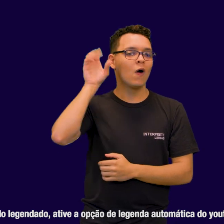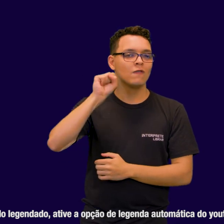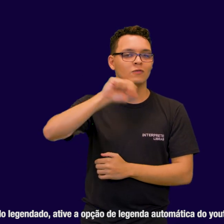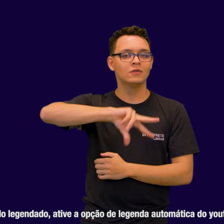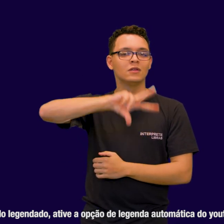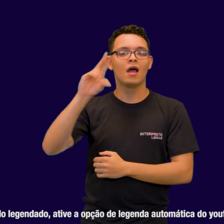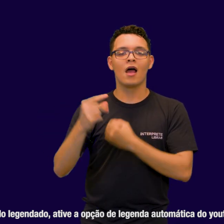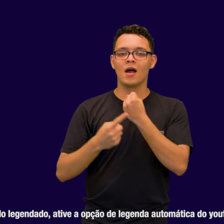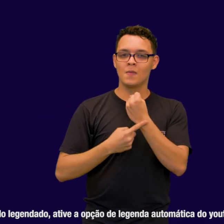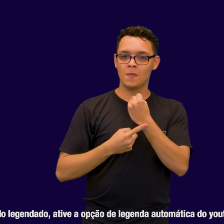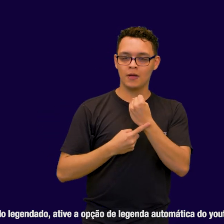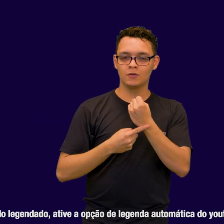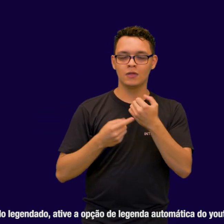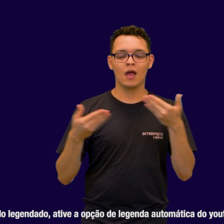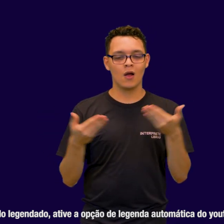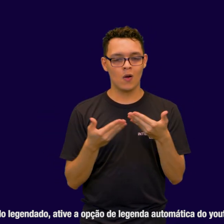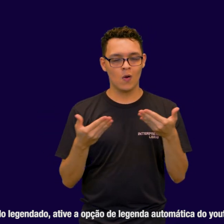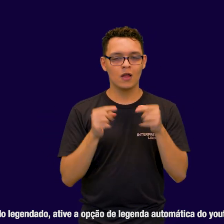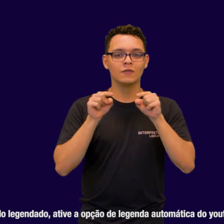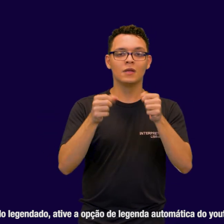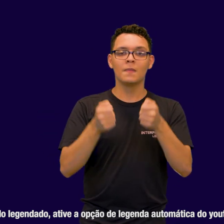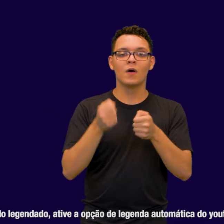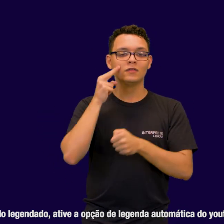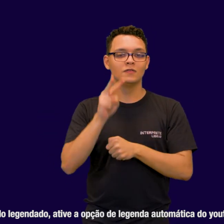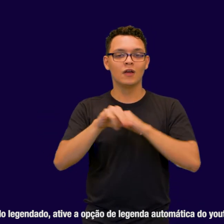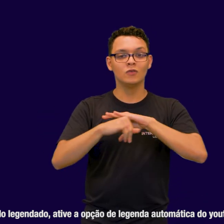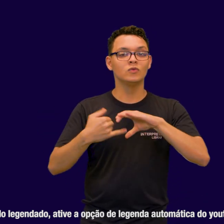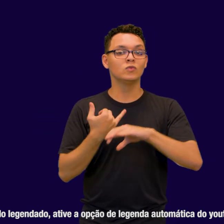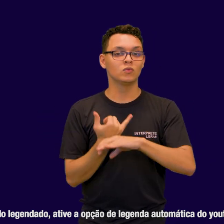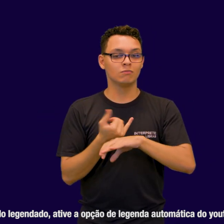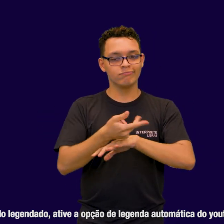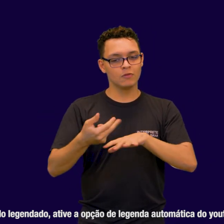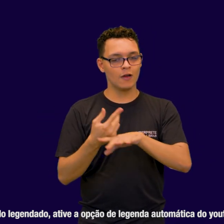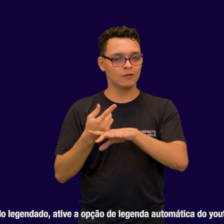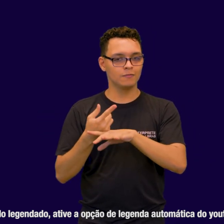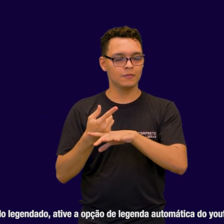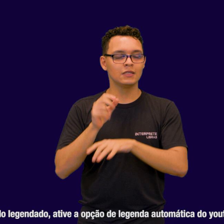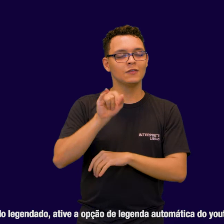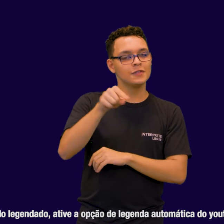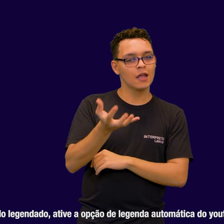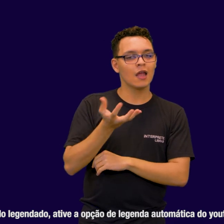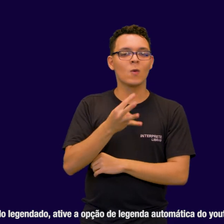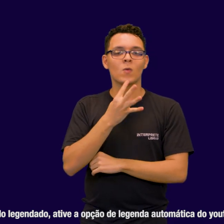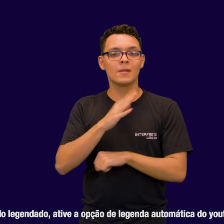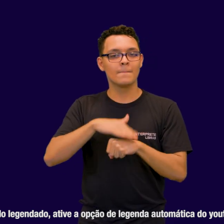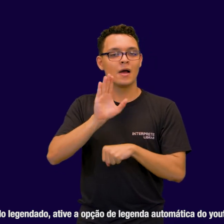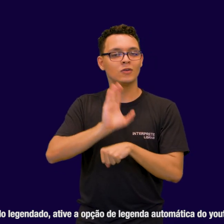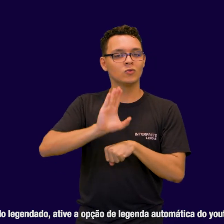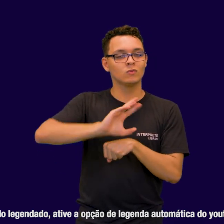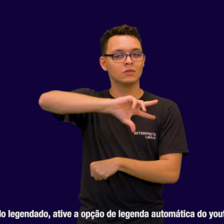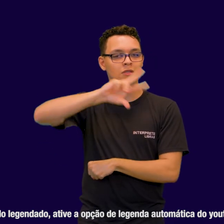Momento Senac e ele está disponível na sua plataforma favorita. Se quiser saber mais sobre os nossos